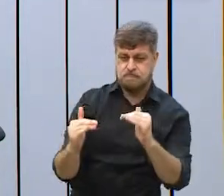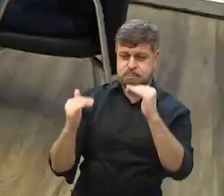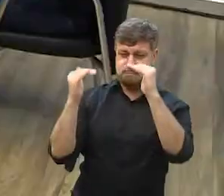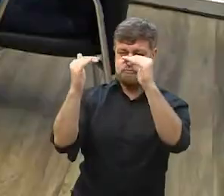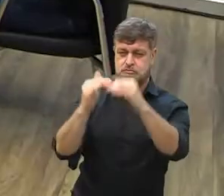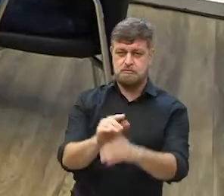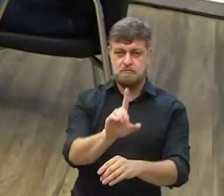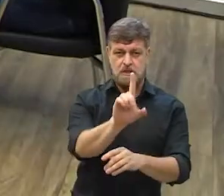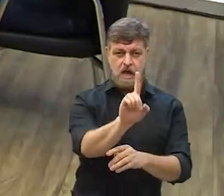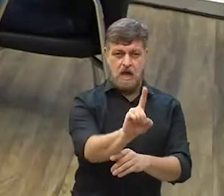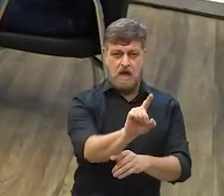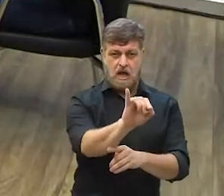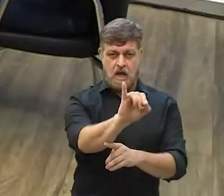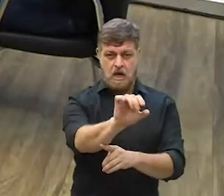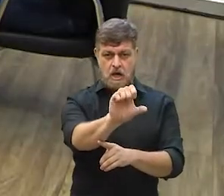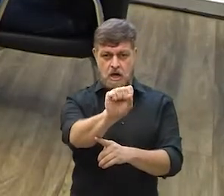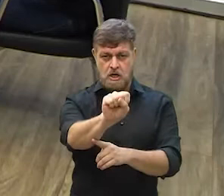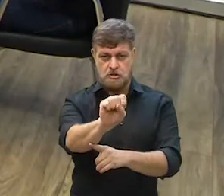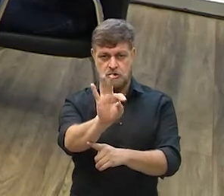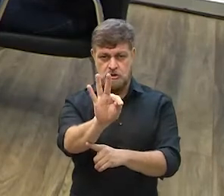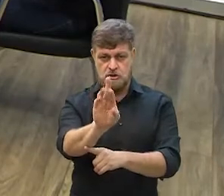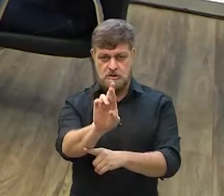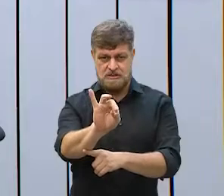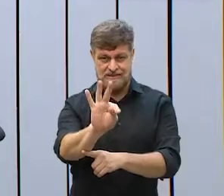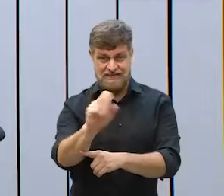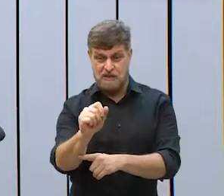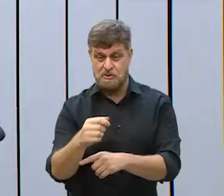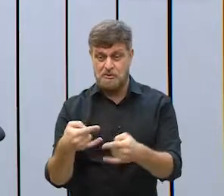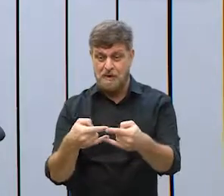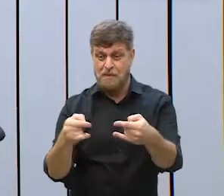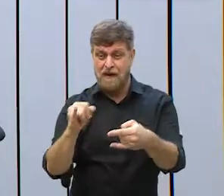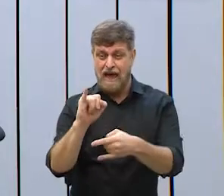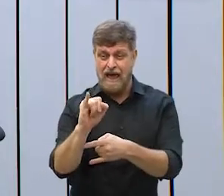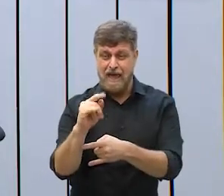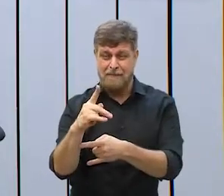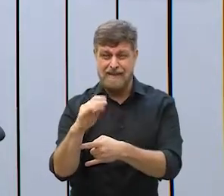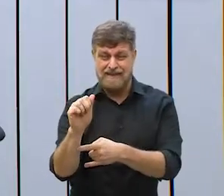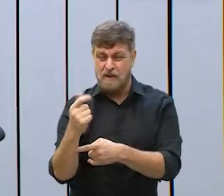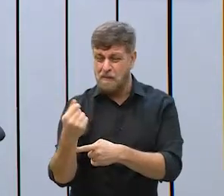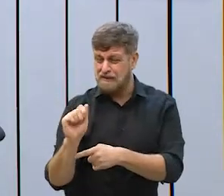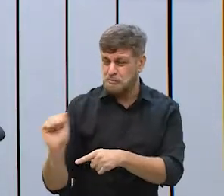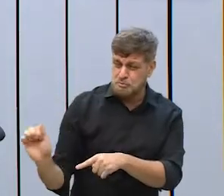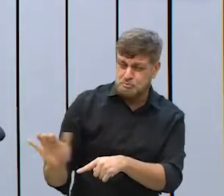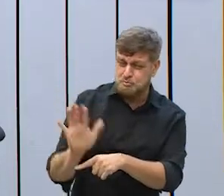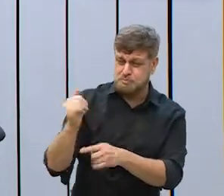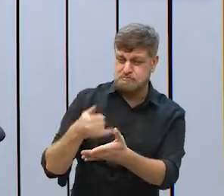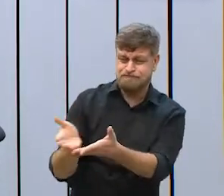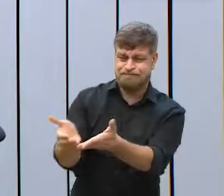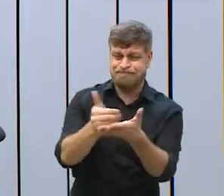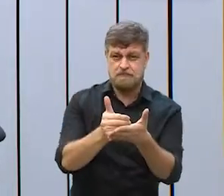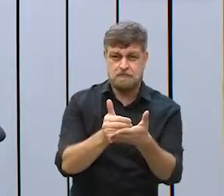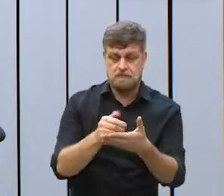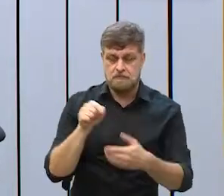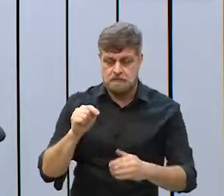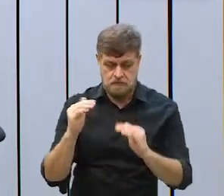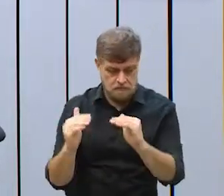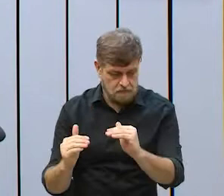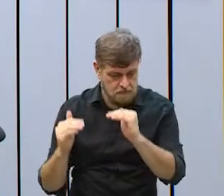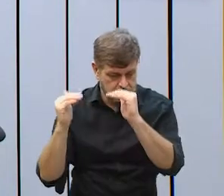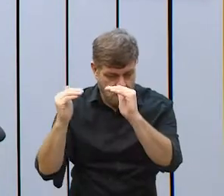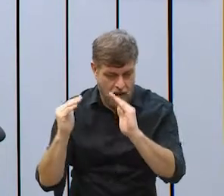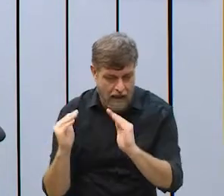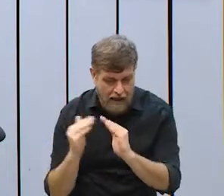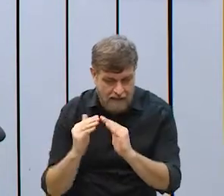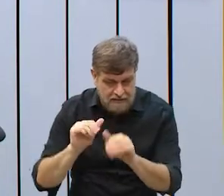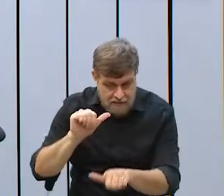Então, a gente se preocupa na questão de valor venal de PTU, de imóveis, Então, poxa, elevou, será que